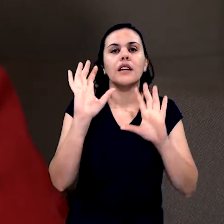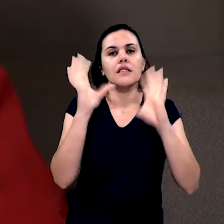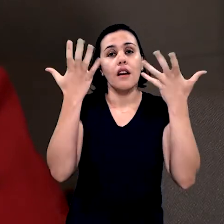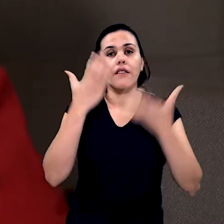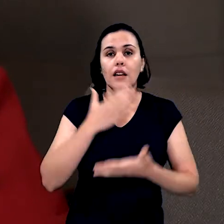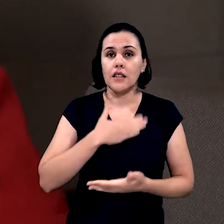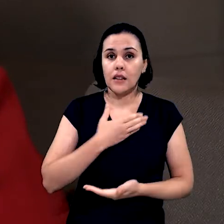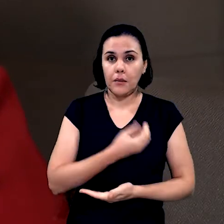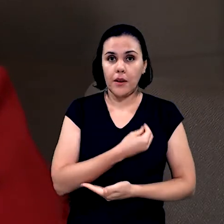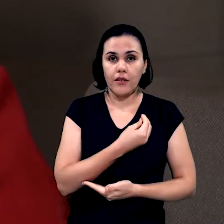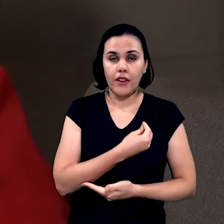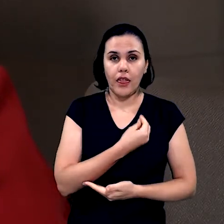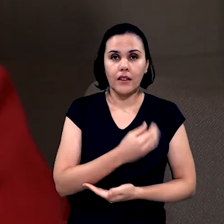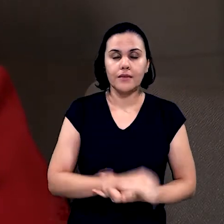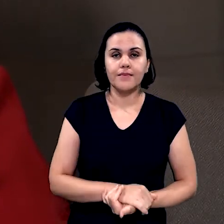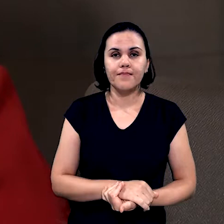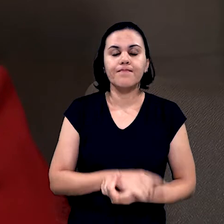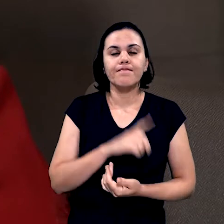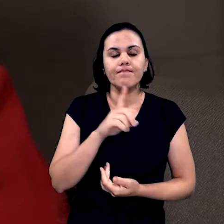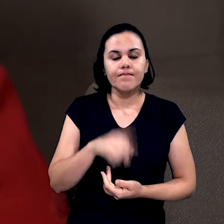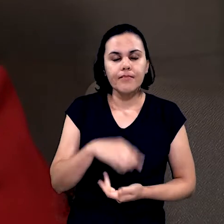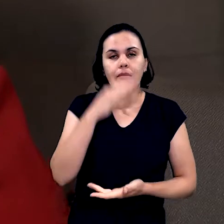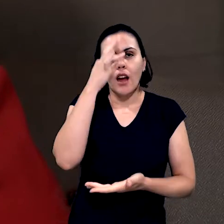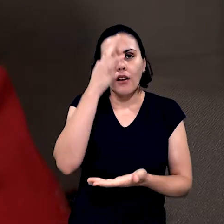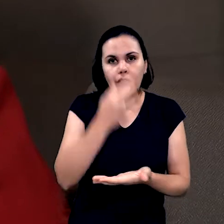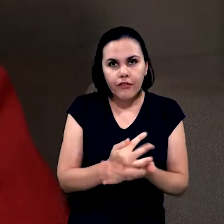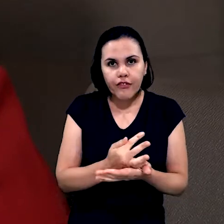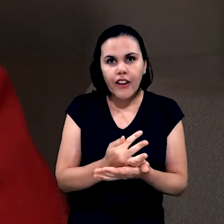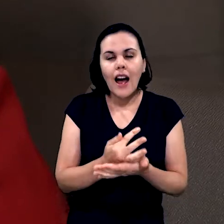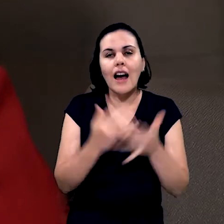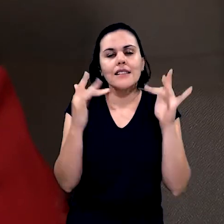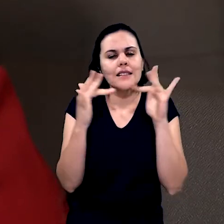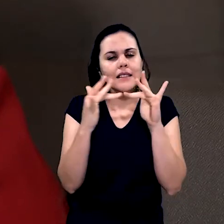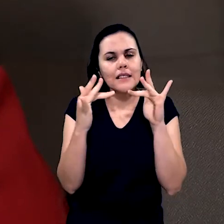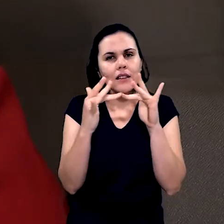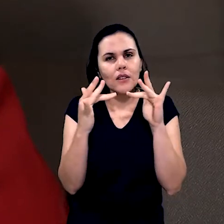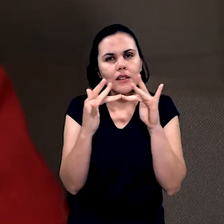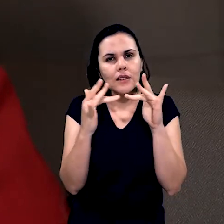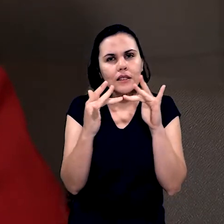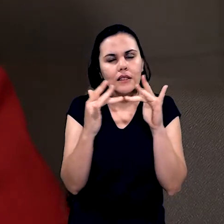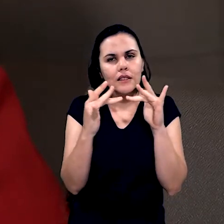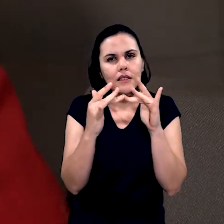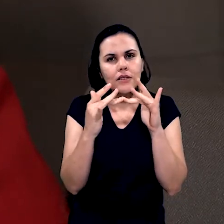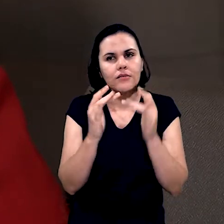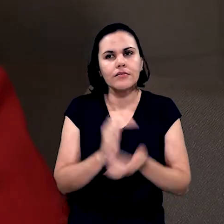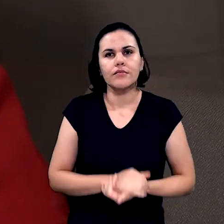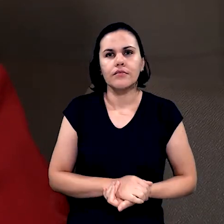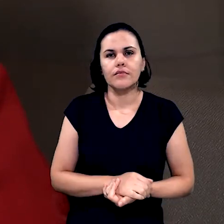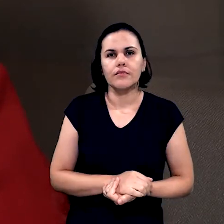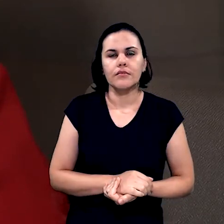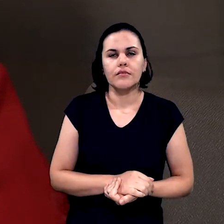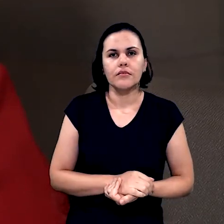da festa para mim é a fé, essa conexão